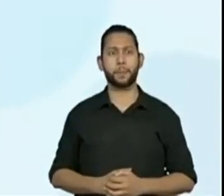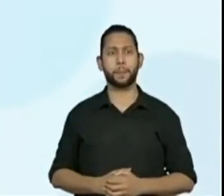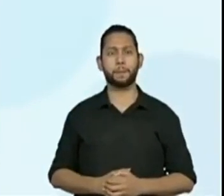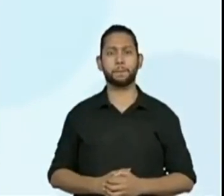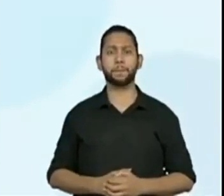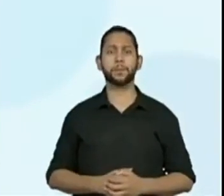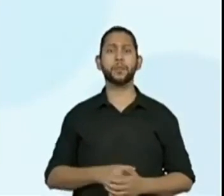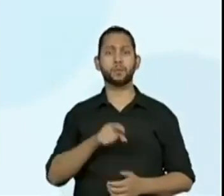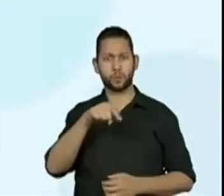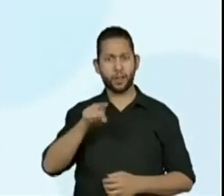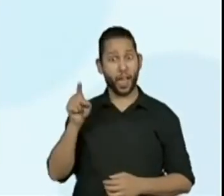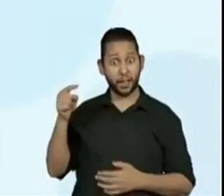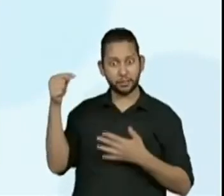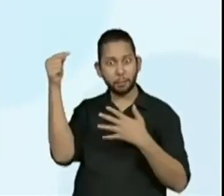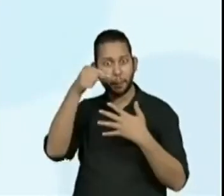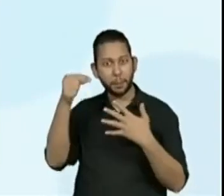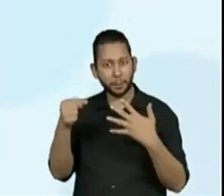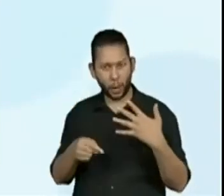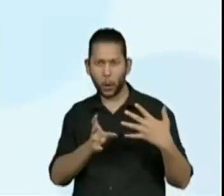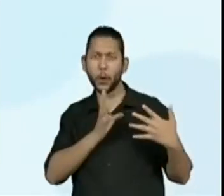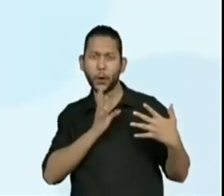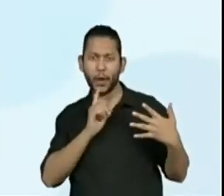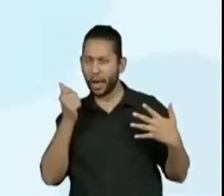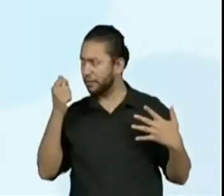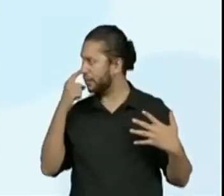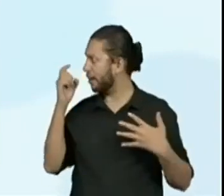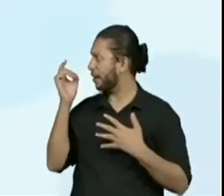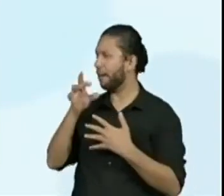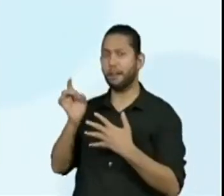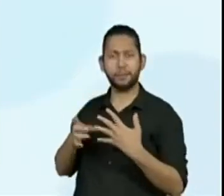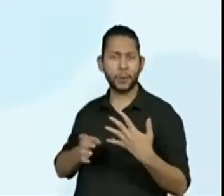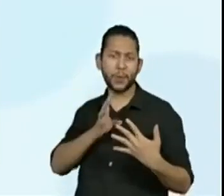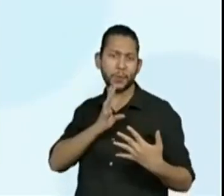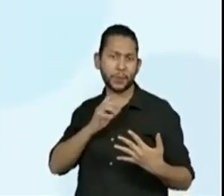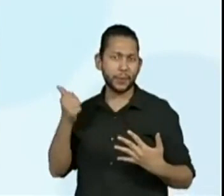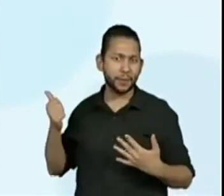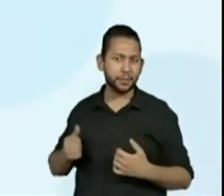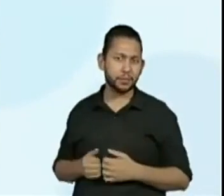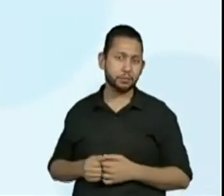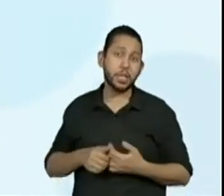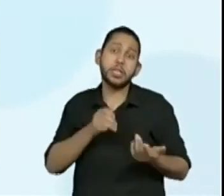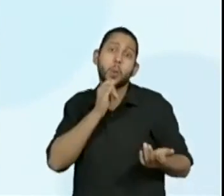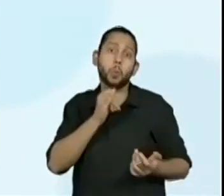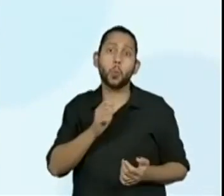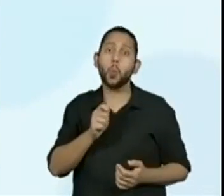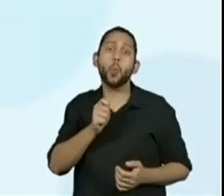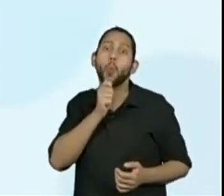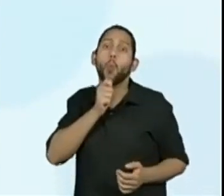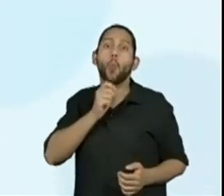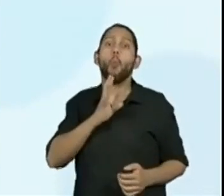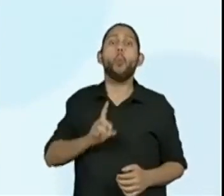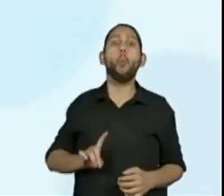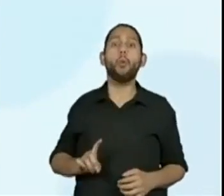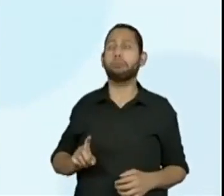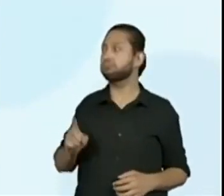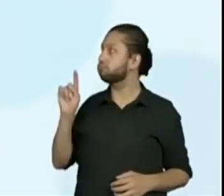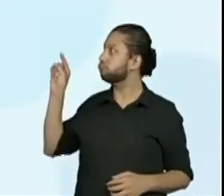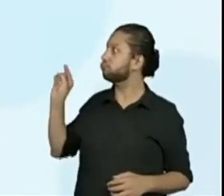Vocês conhecem todos esses contos que a professora escreveu aí na lousa? Tem algum que vocês não conheciam?